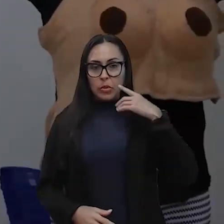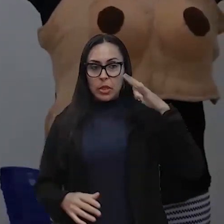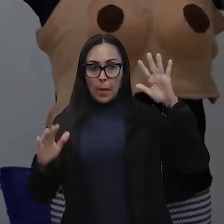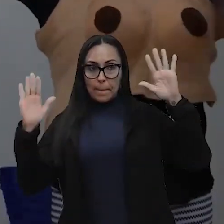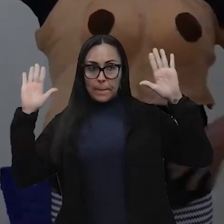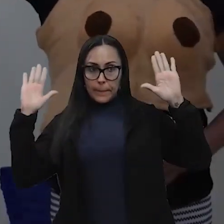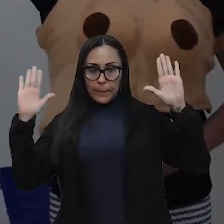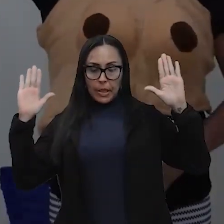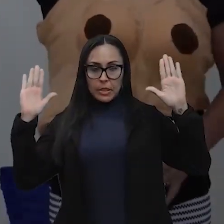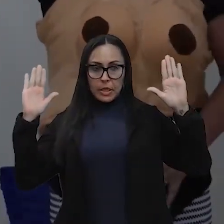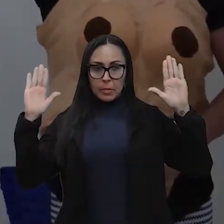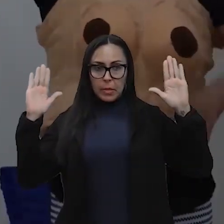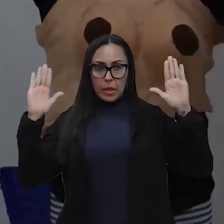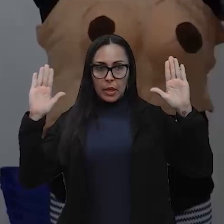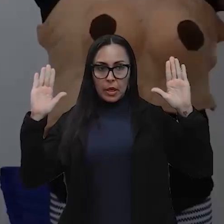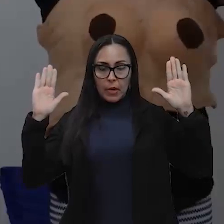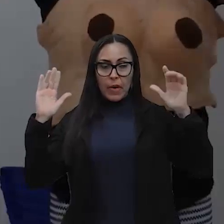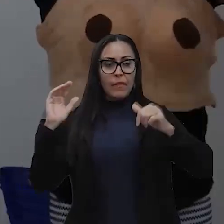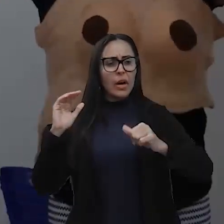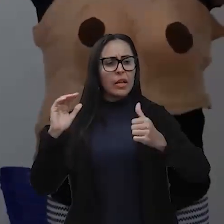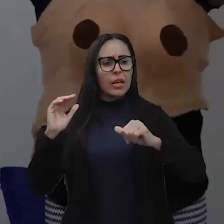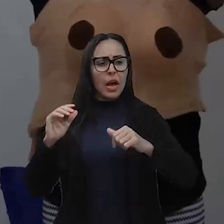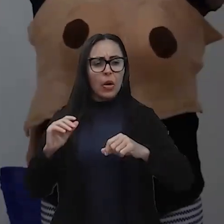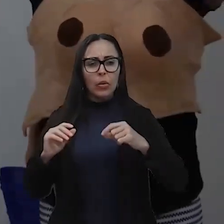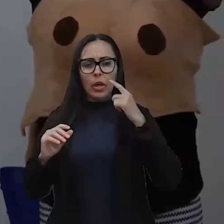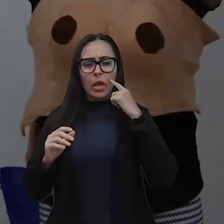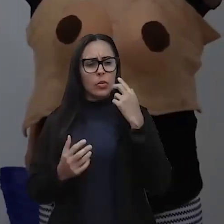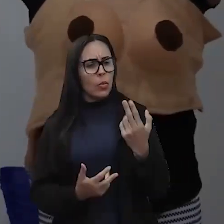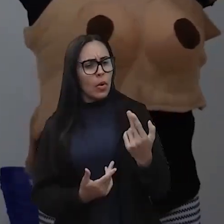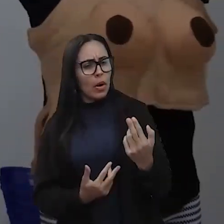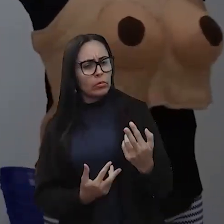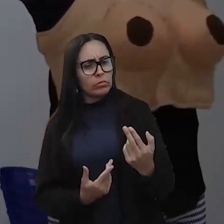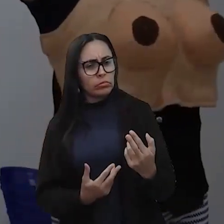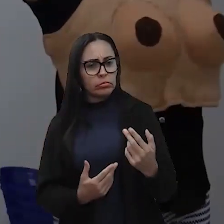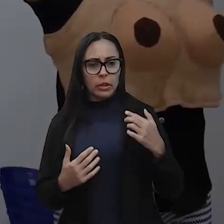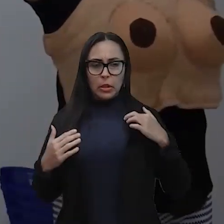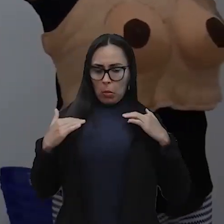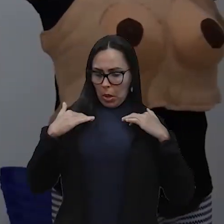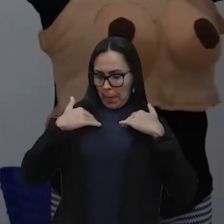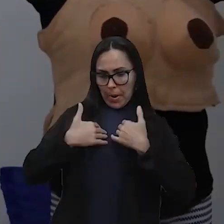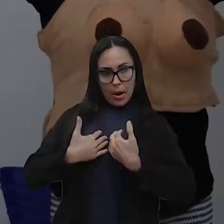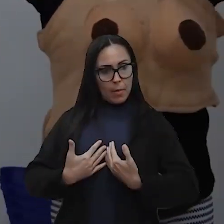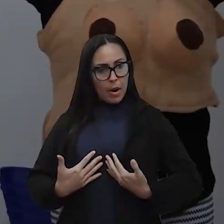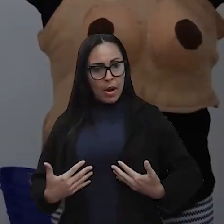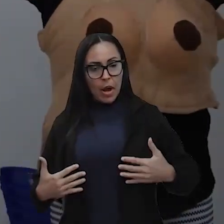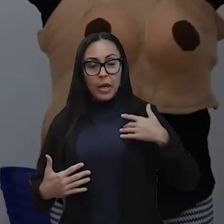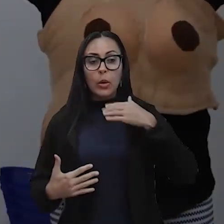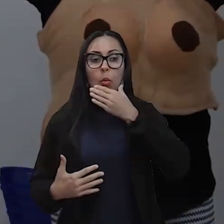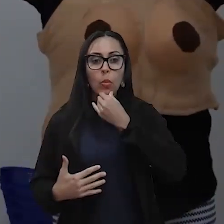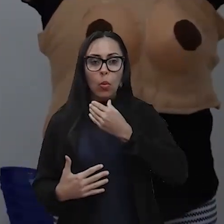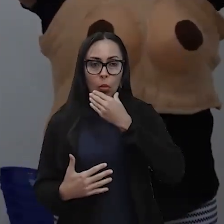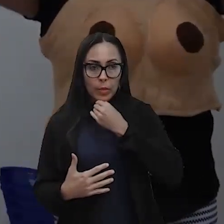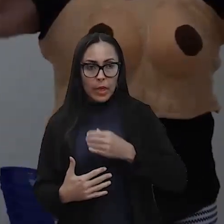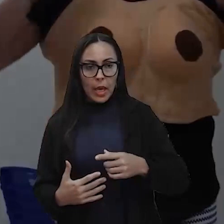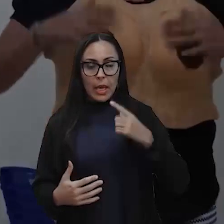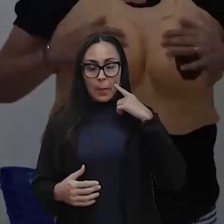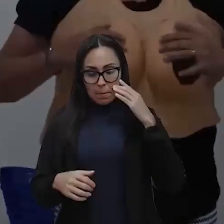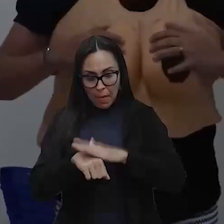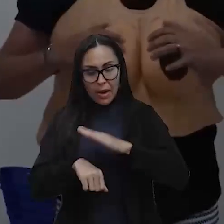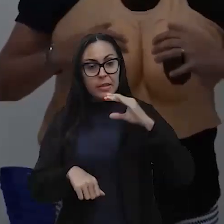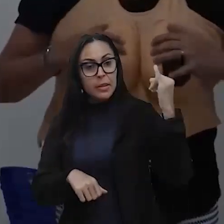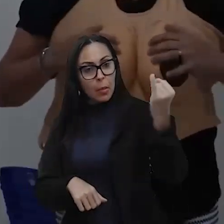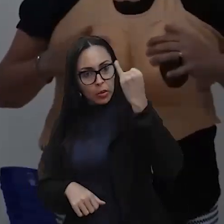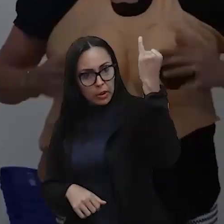você vai estar avaliando aqui? A mesma coisa, a simetria da mama. Para os homens, esse é o passo, um dos mais importantes é esse. Por